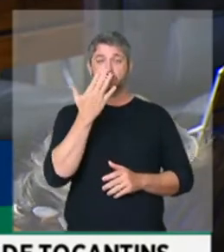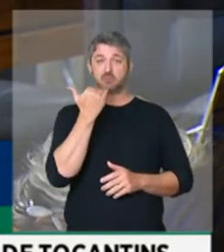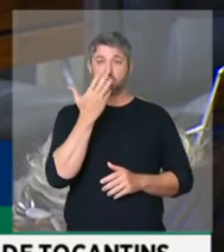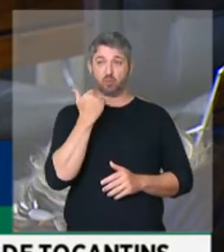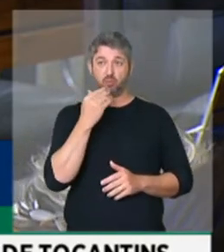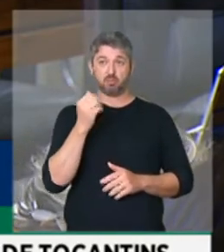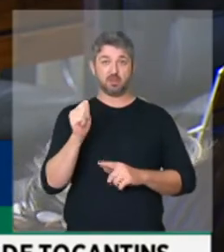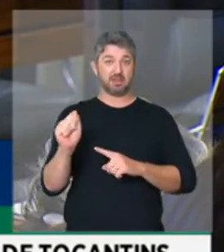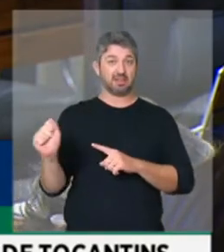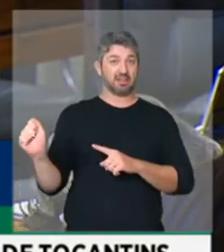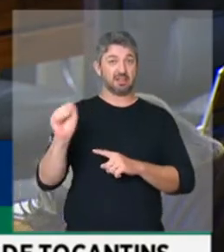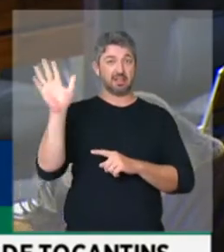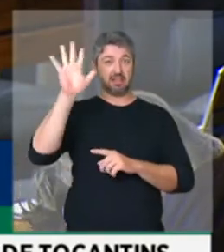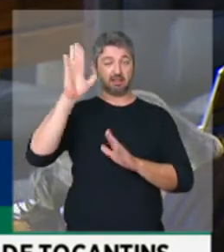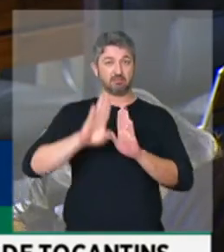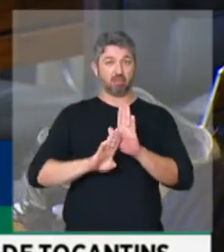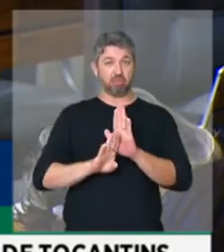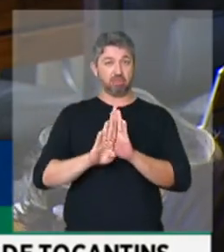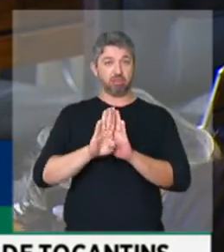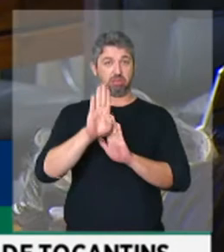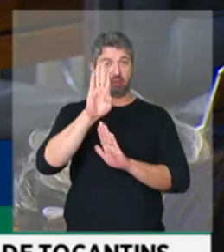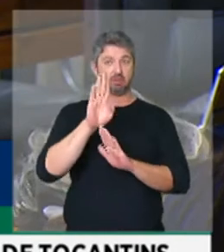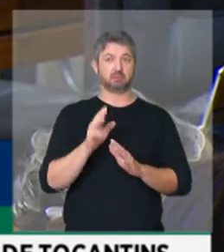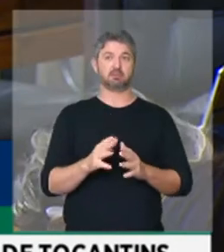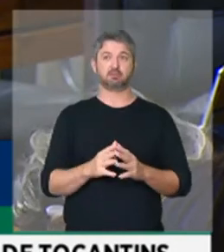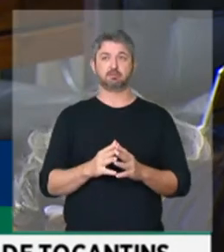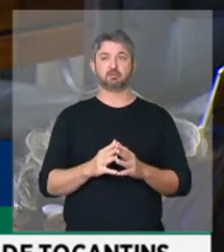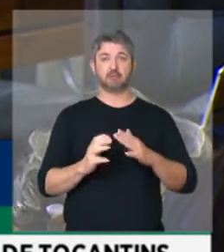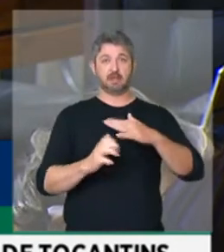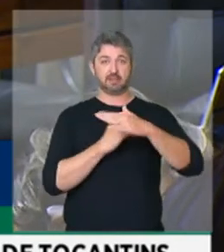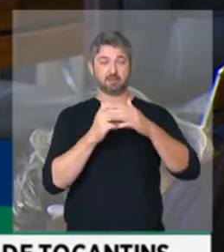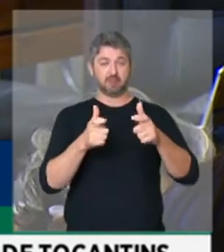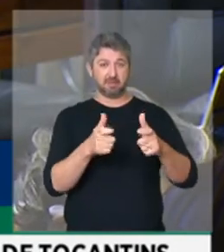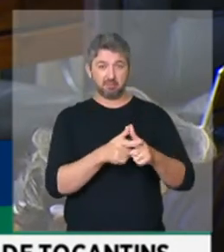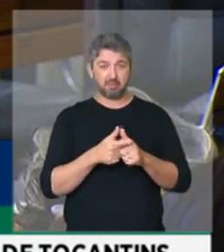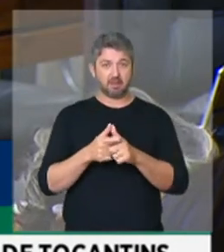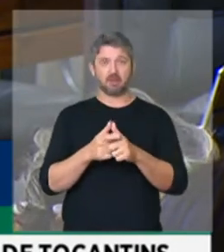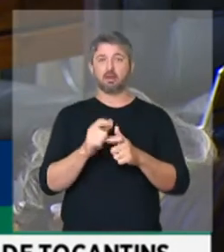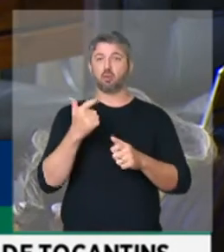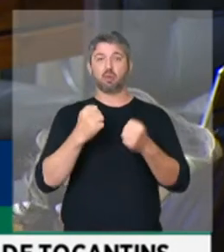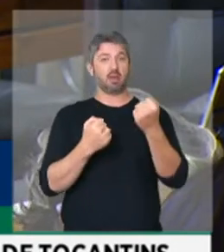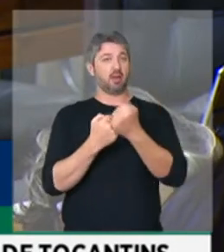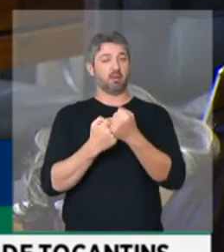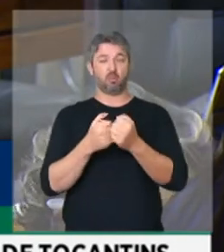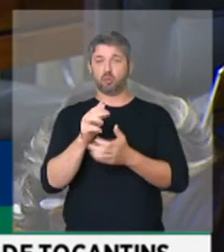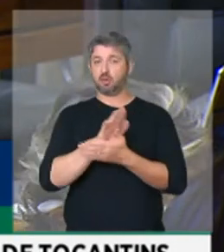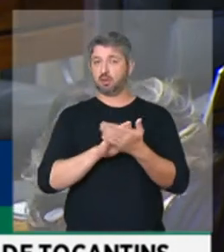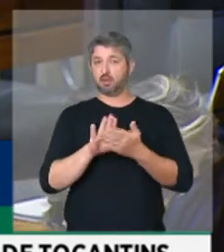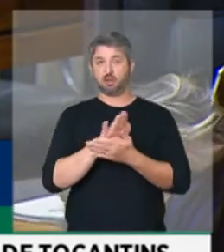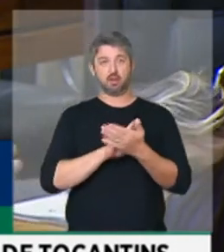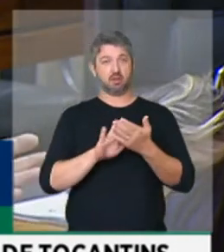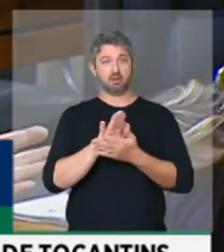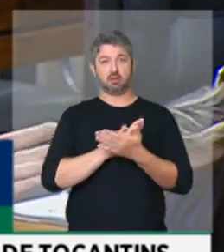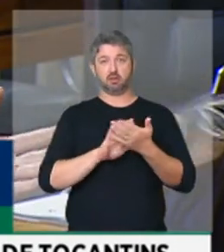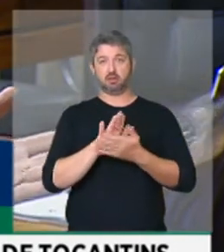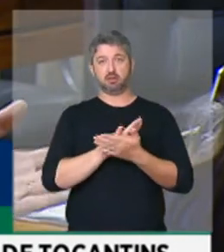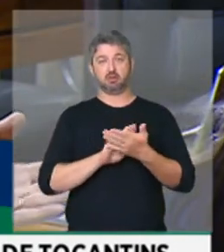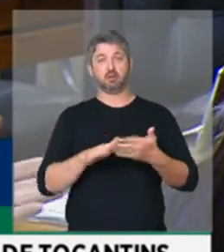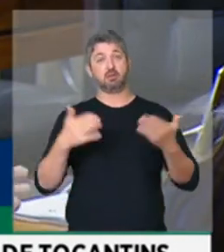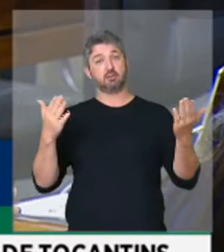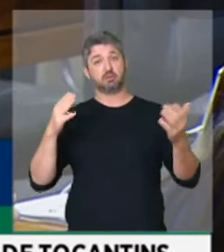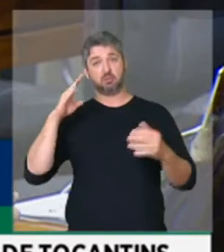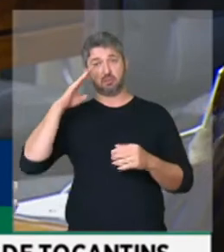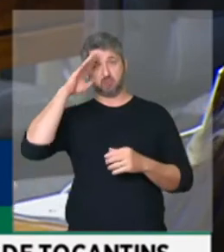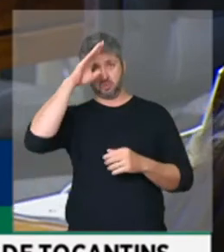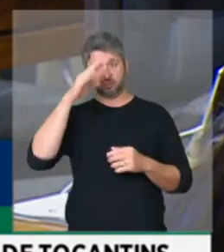está aumentando. As micro e pequenas empresas não têm o apoio que precisam. E o Bolsonaro